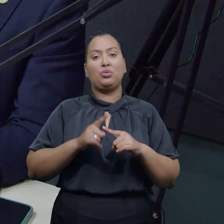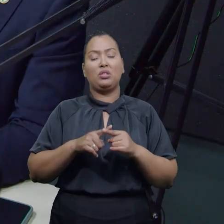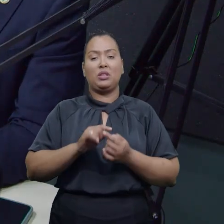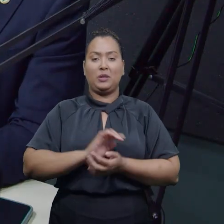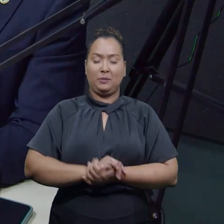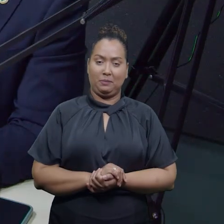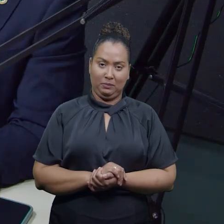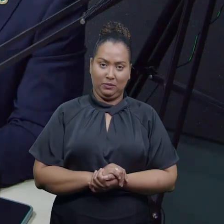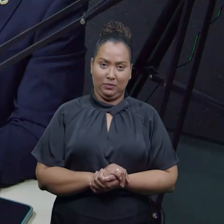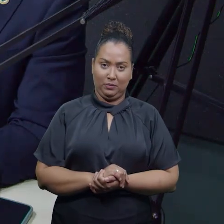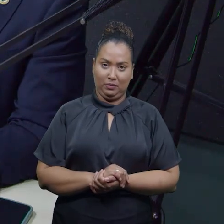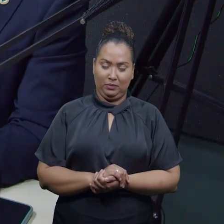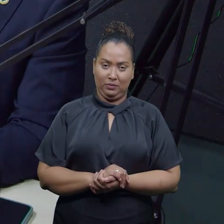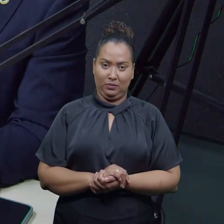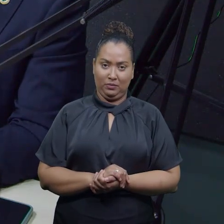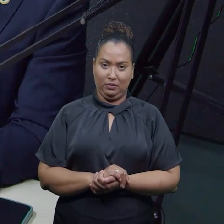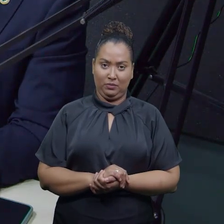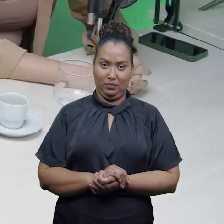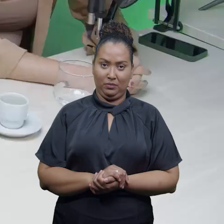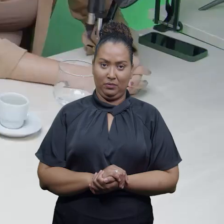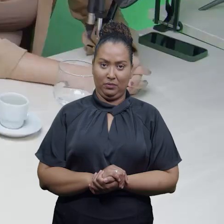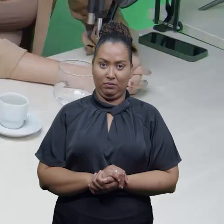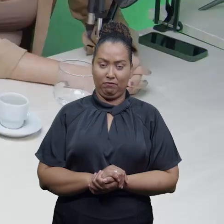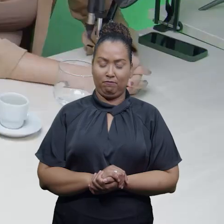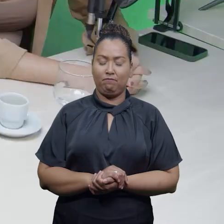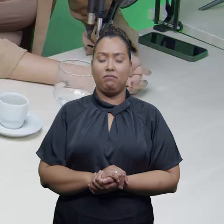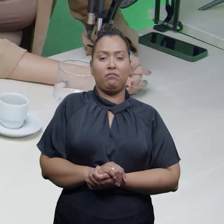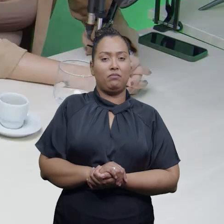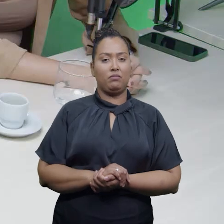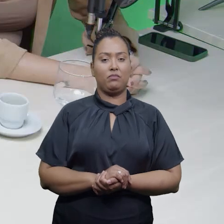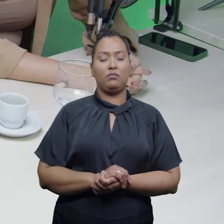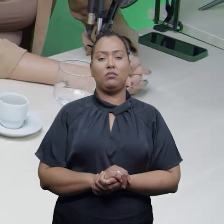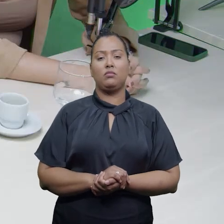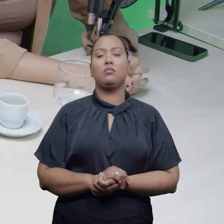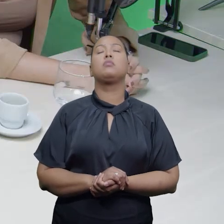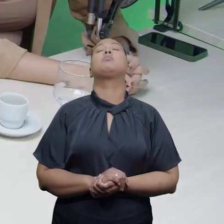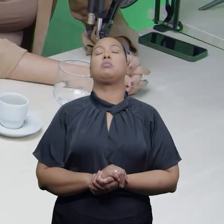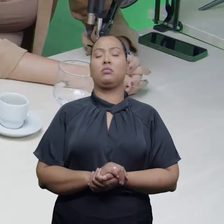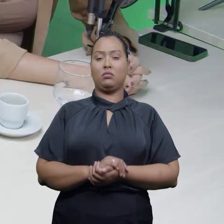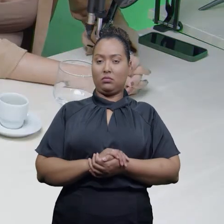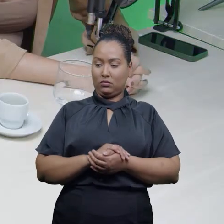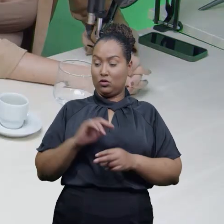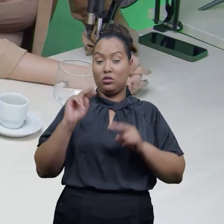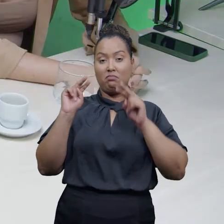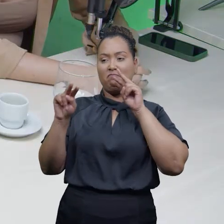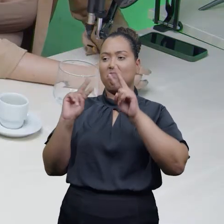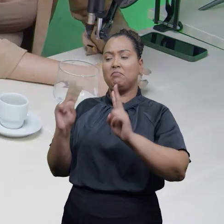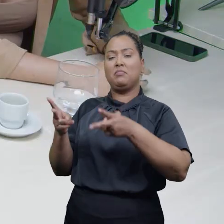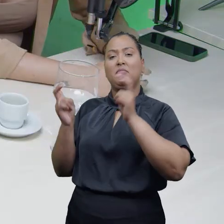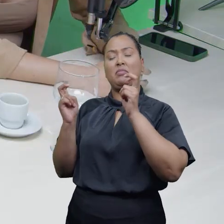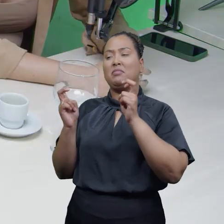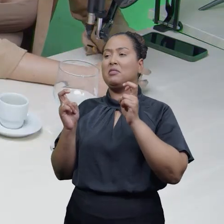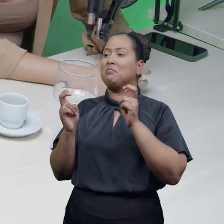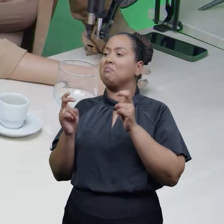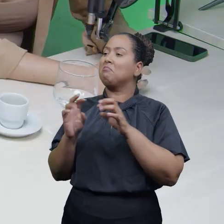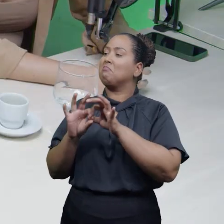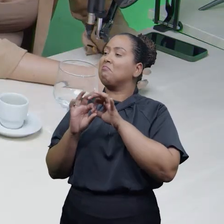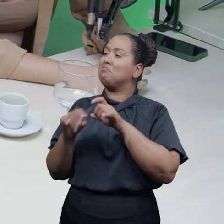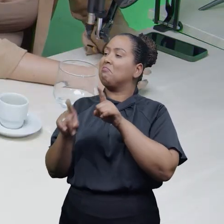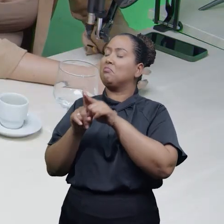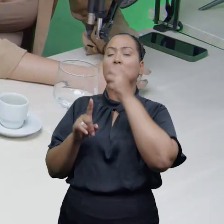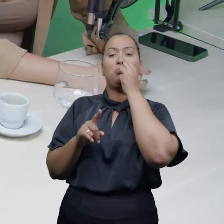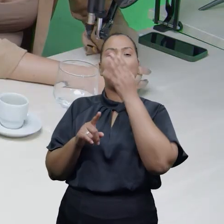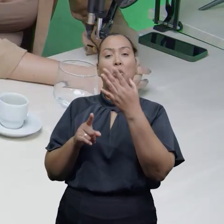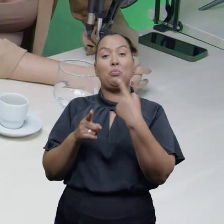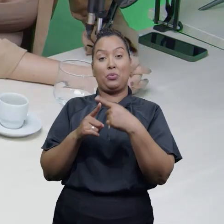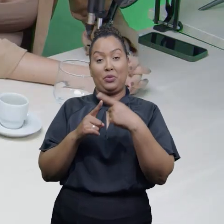a relevância dessa parceria? A gente tem visto, assim, bons frutos dessa parceria exatamente porque é aquilo que eu disse